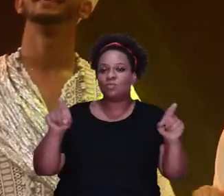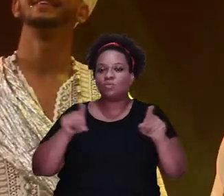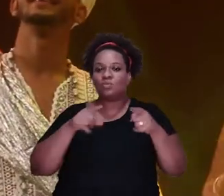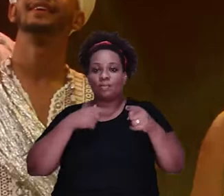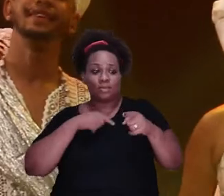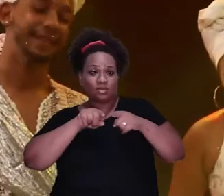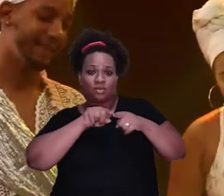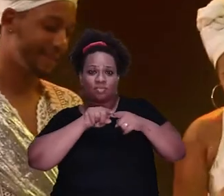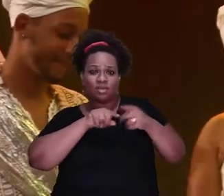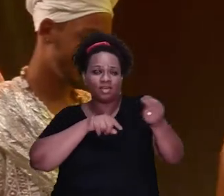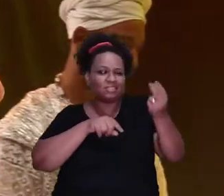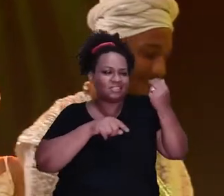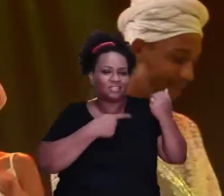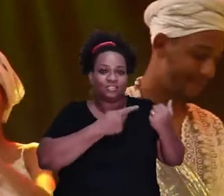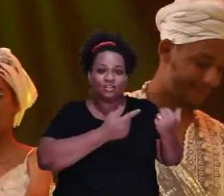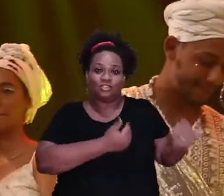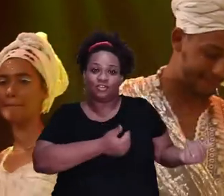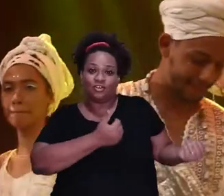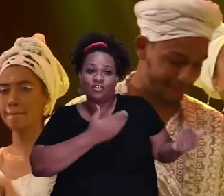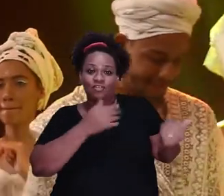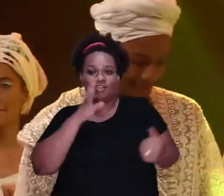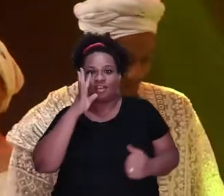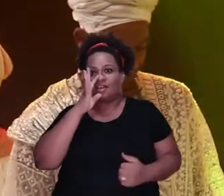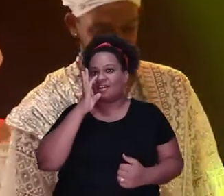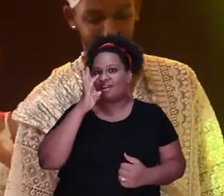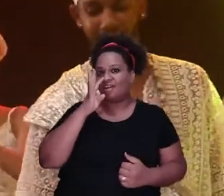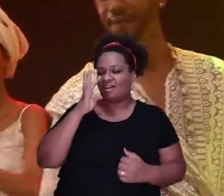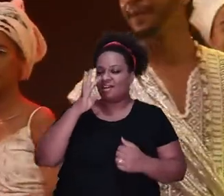deixa eu ir bem novos e os grande admiração